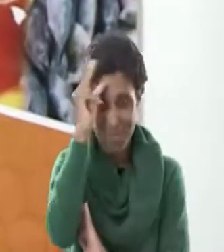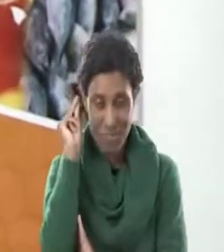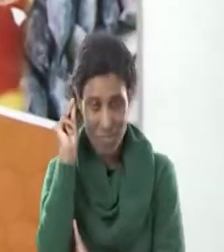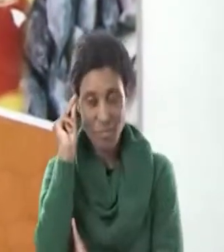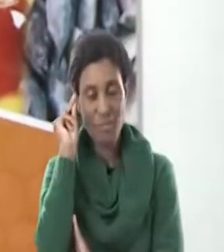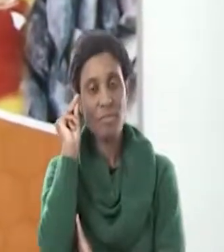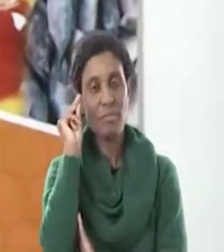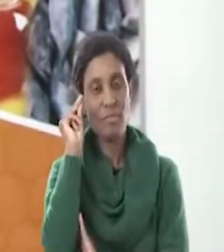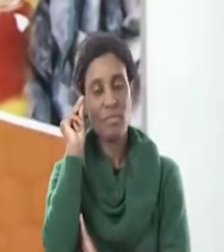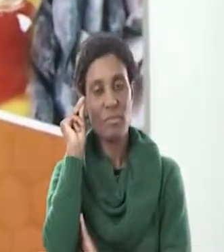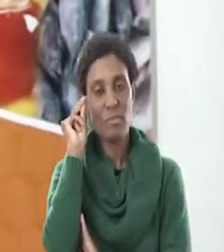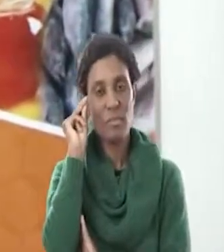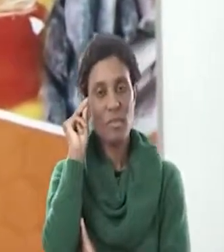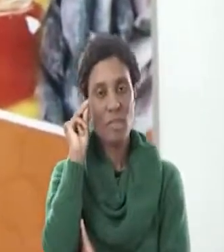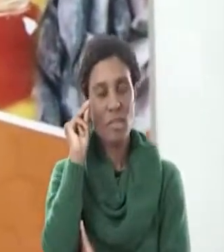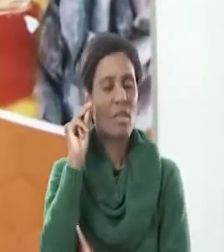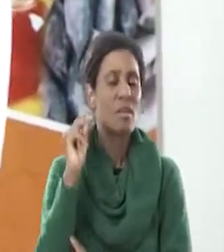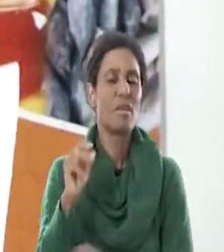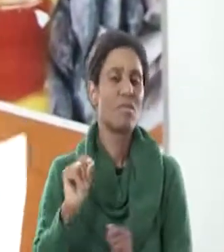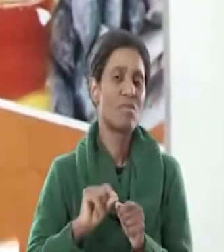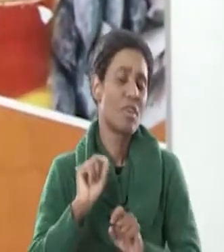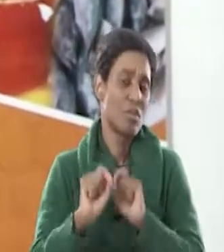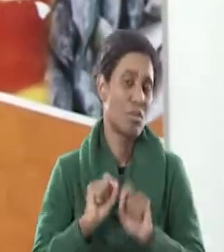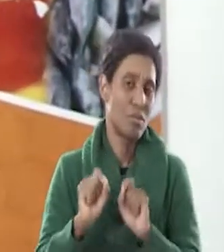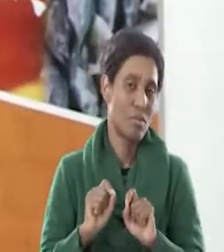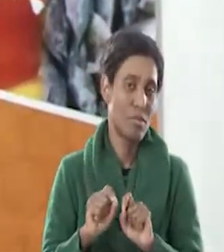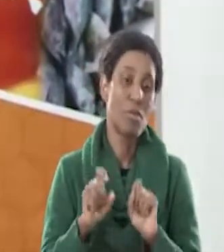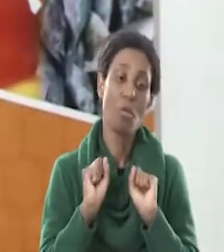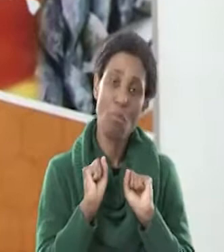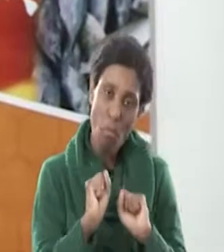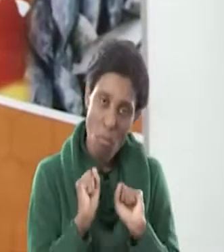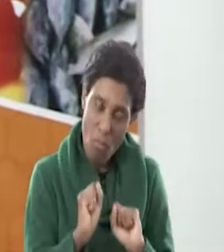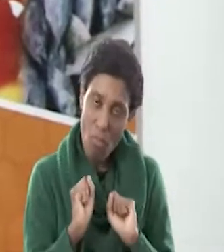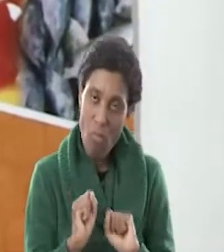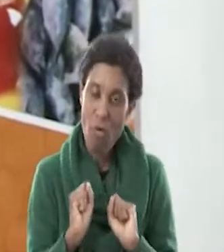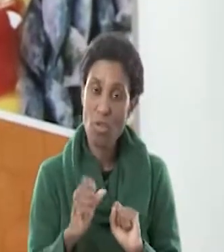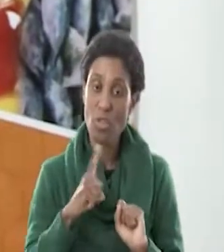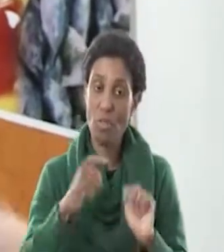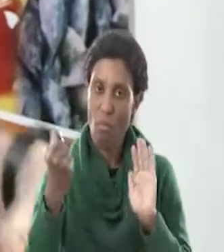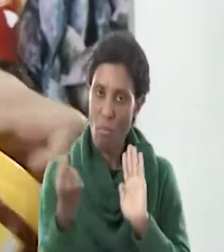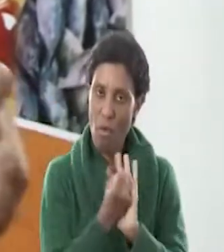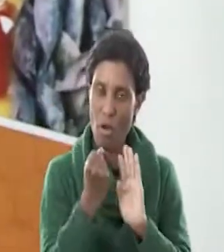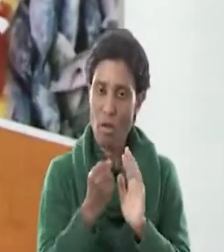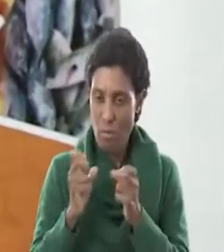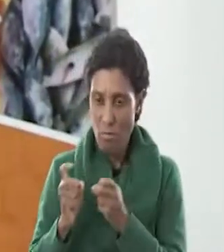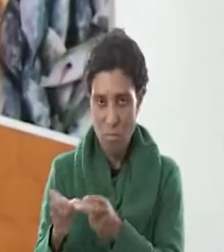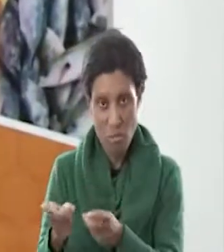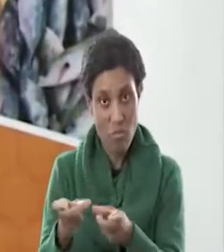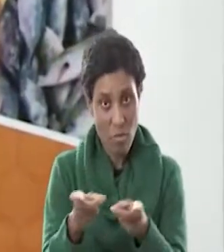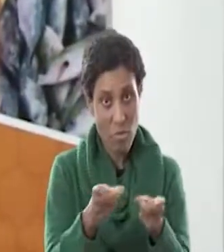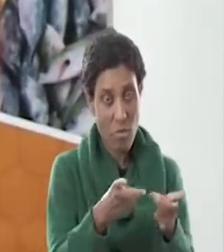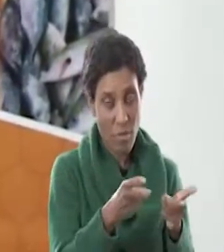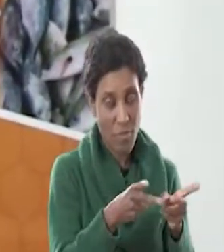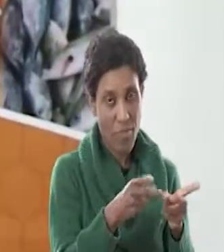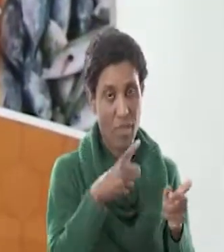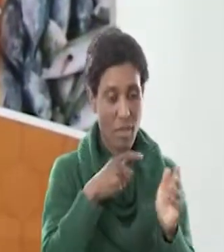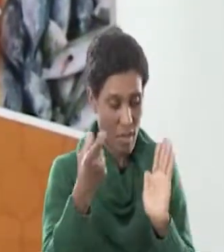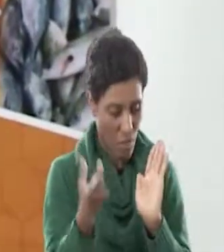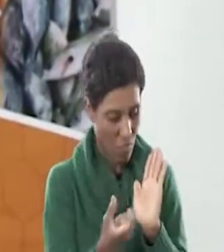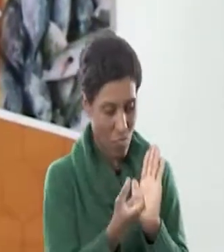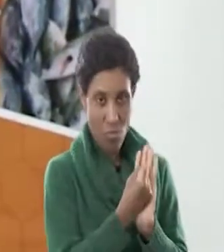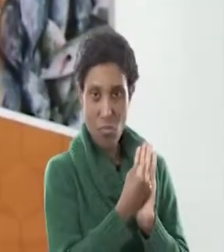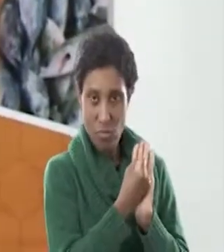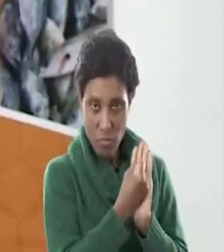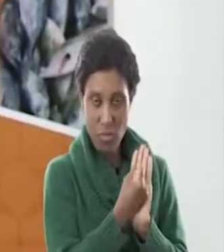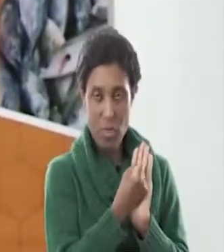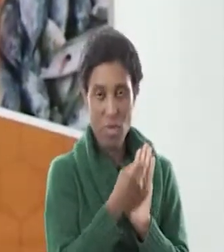o SIM. Isso permite que ele seja comercializado, que ele tenha um rótulo, ele tenha o selo do